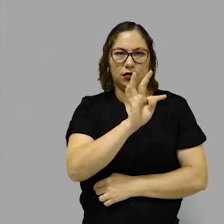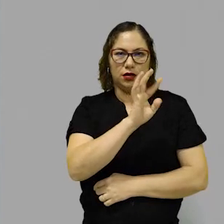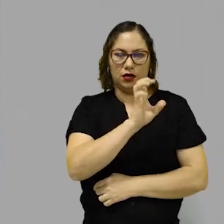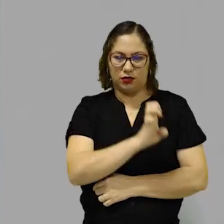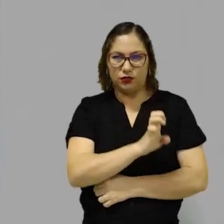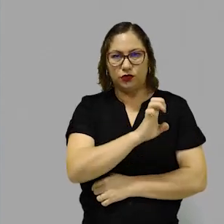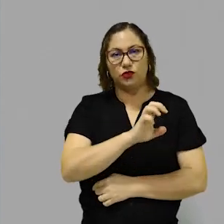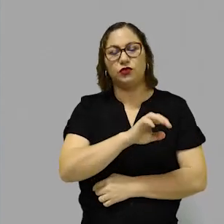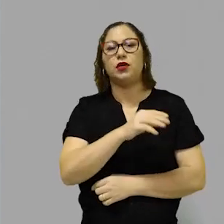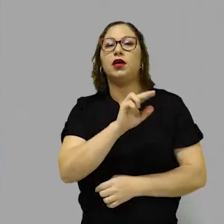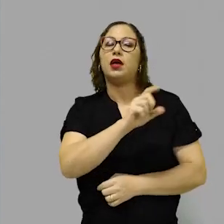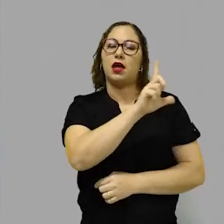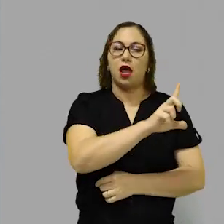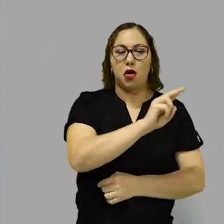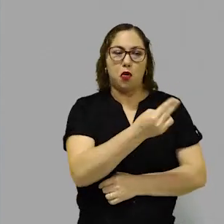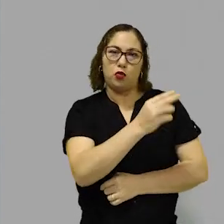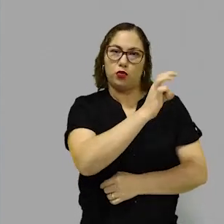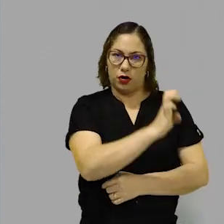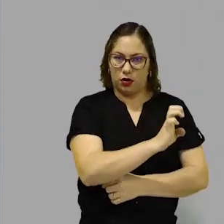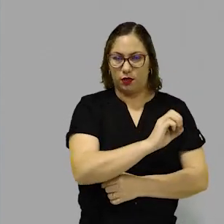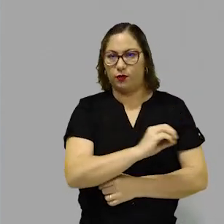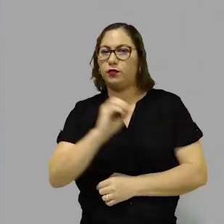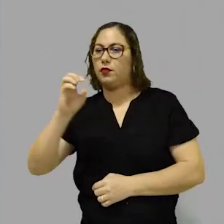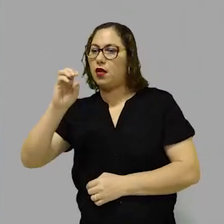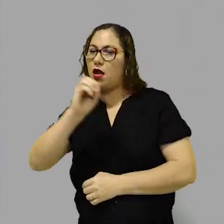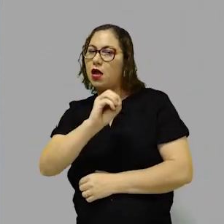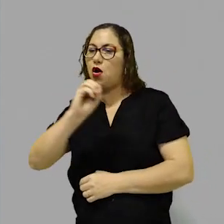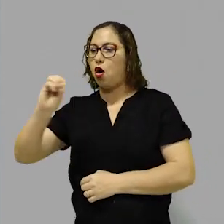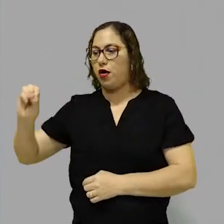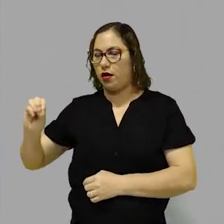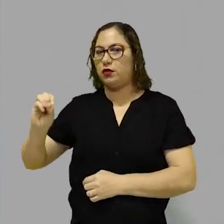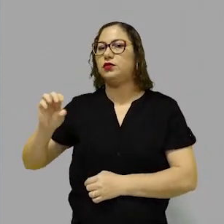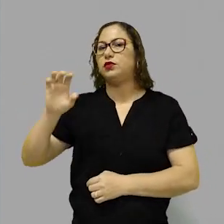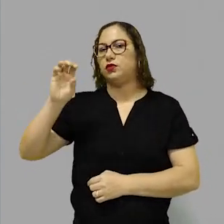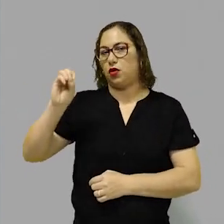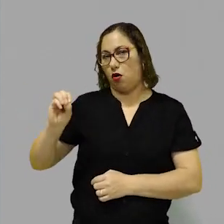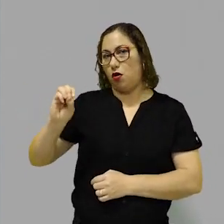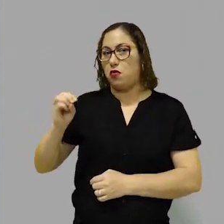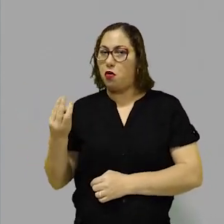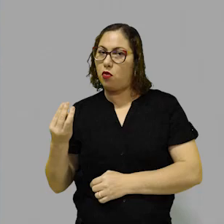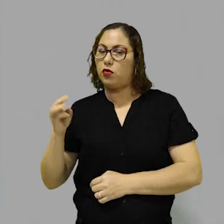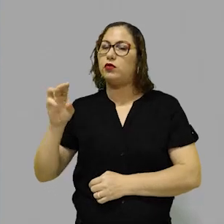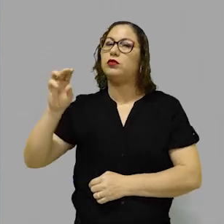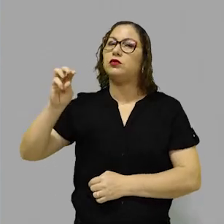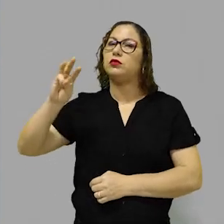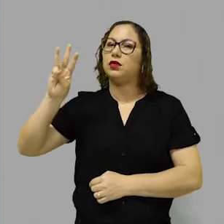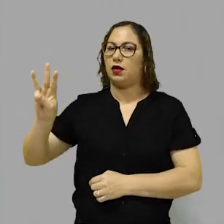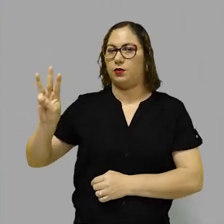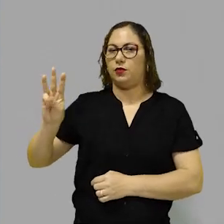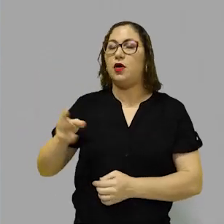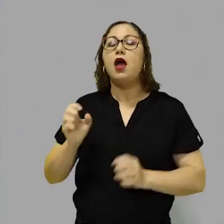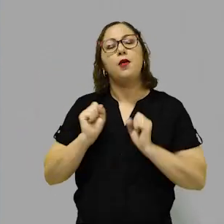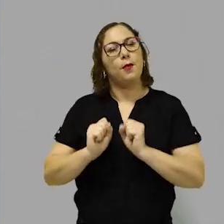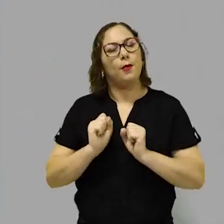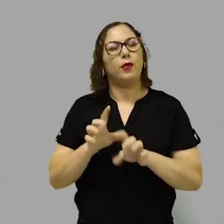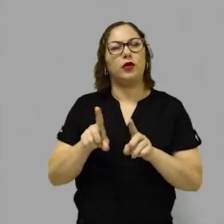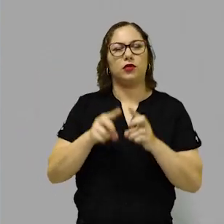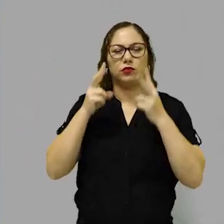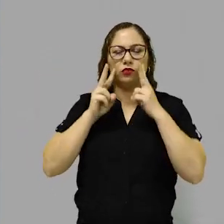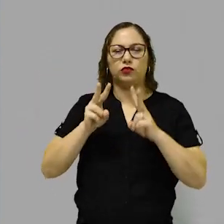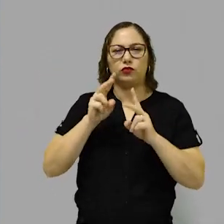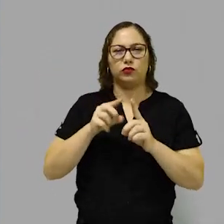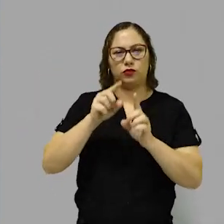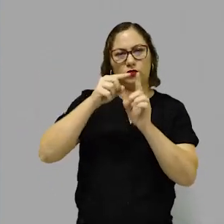oeste, representado pelas letras W ou O, que podem ser devidamente visualizados em uma rosa